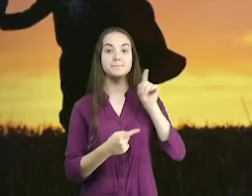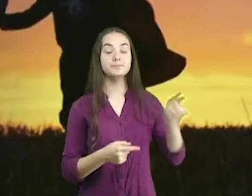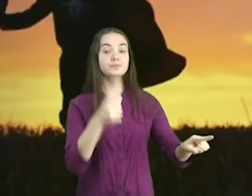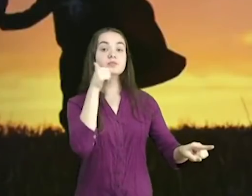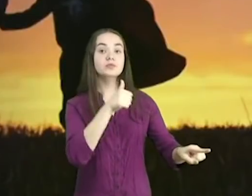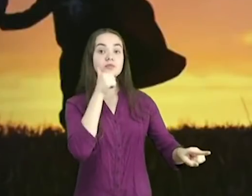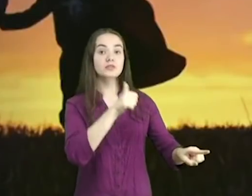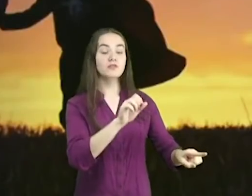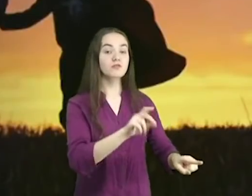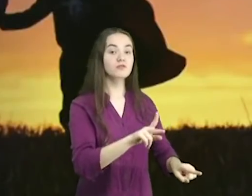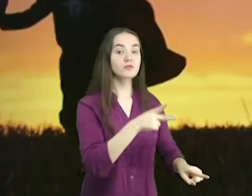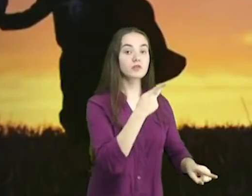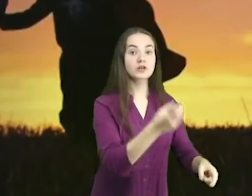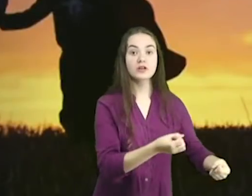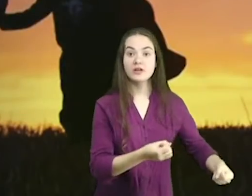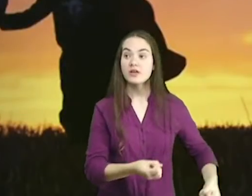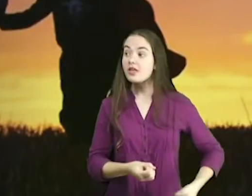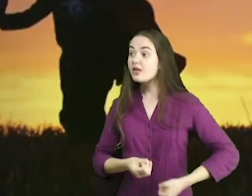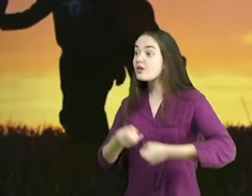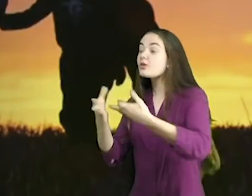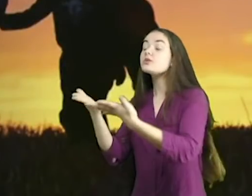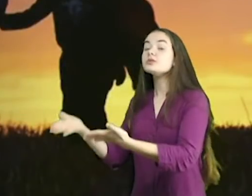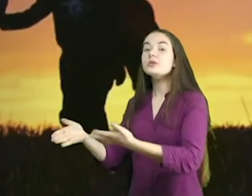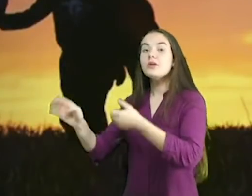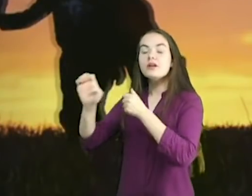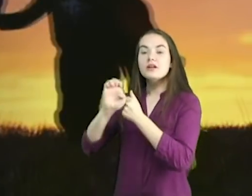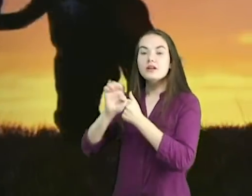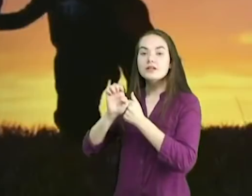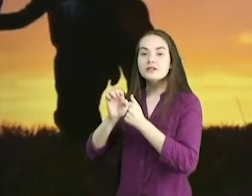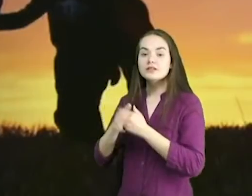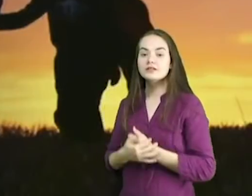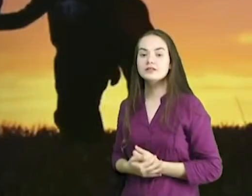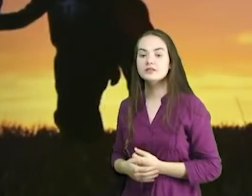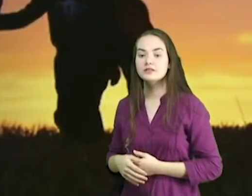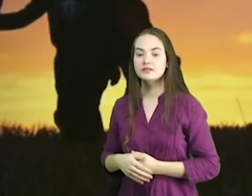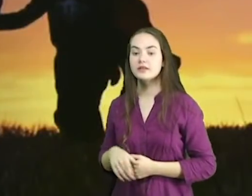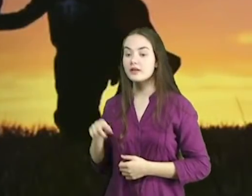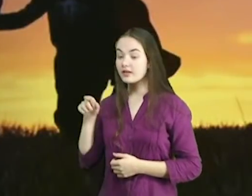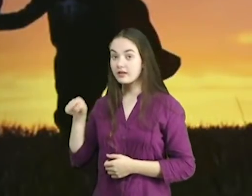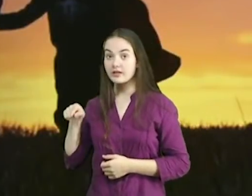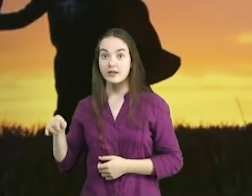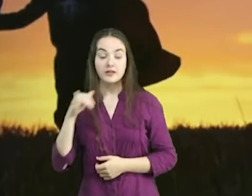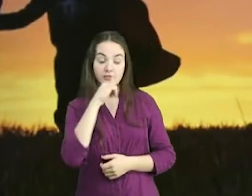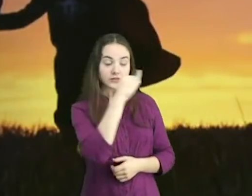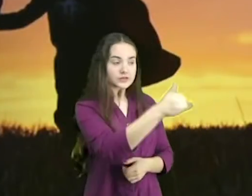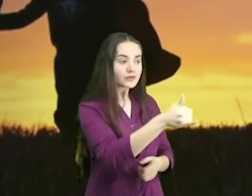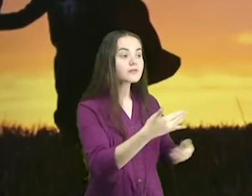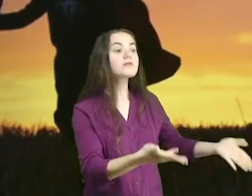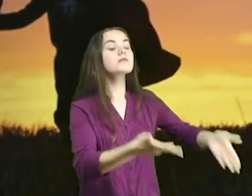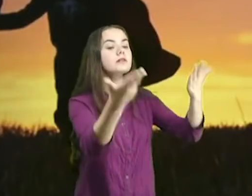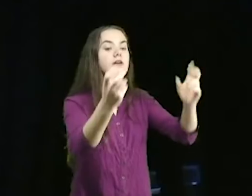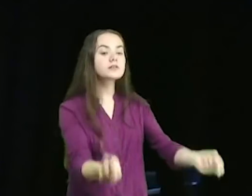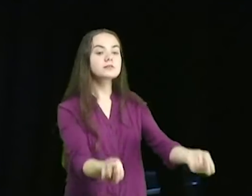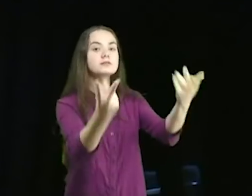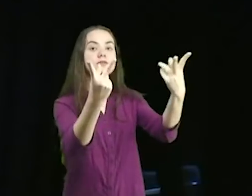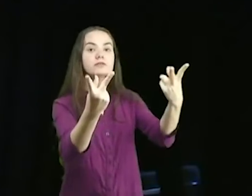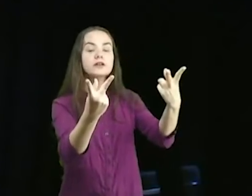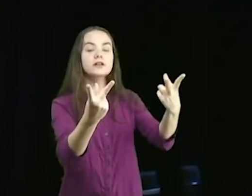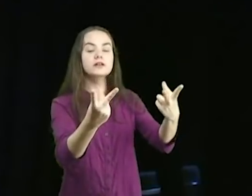tudo ao homem de Deus, que lhe disse, vá, venda o azeite e pague suas dívidas. Não desperdice